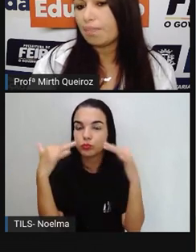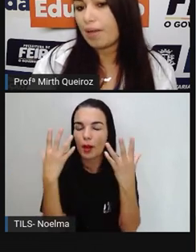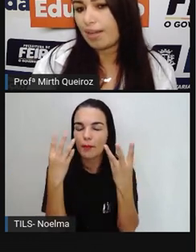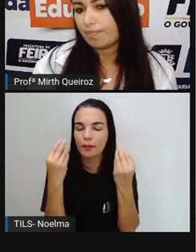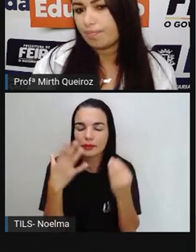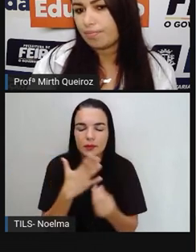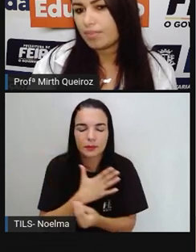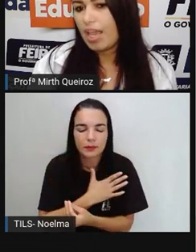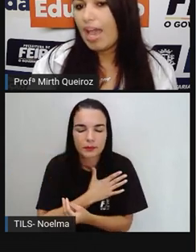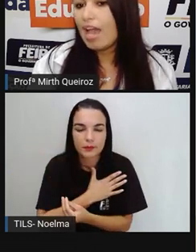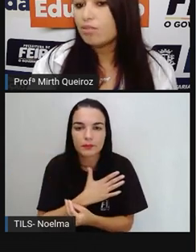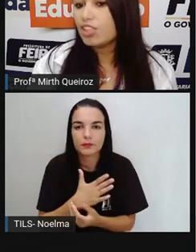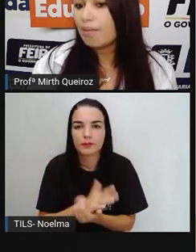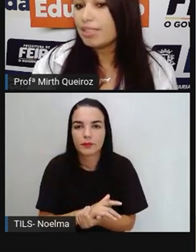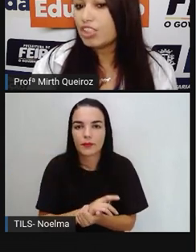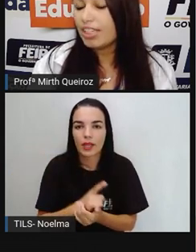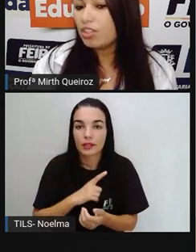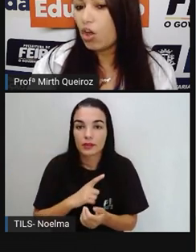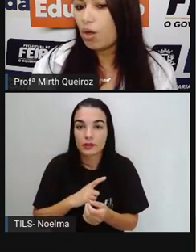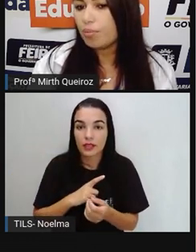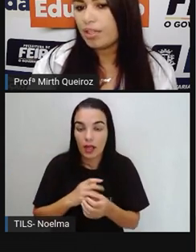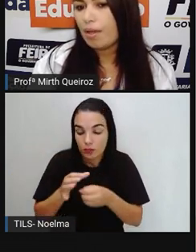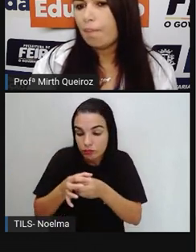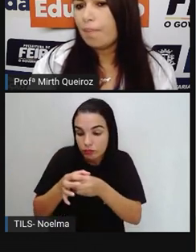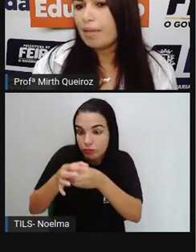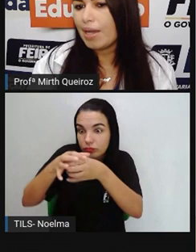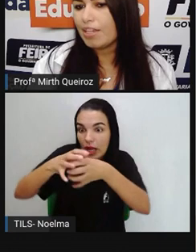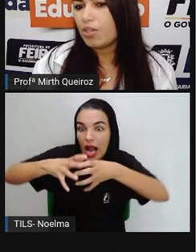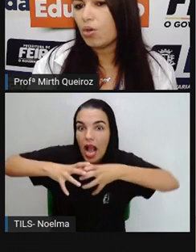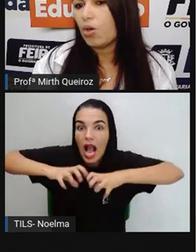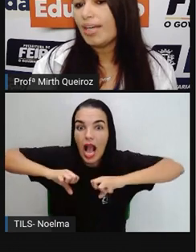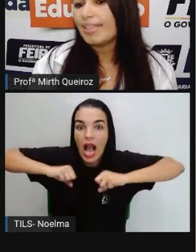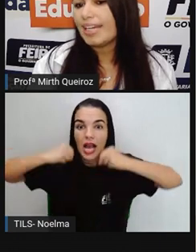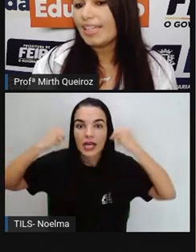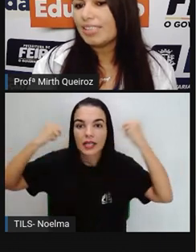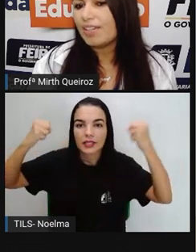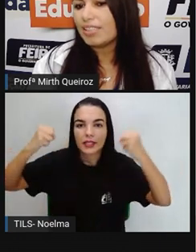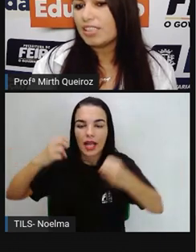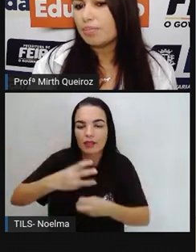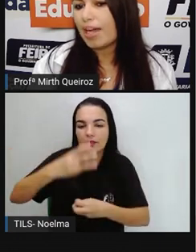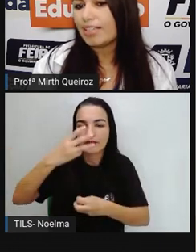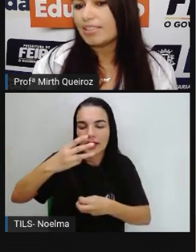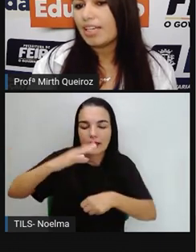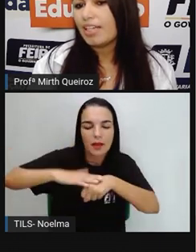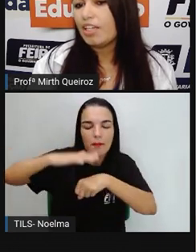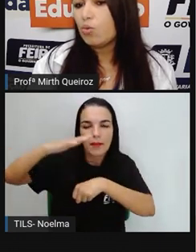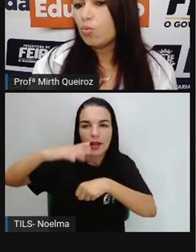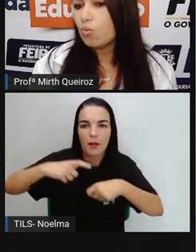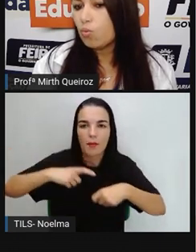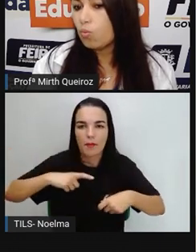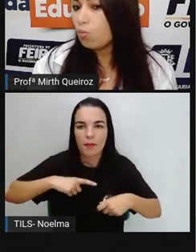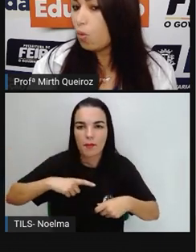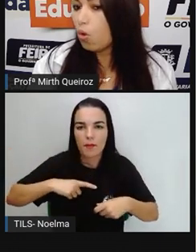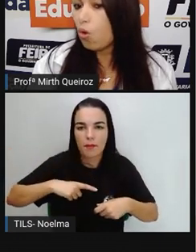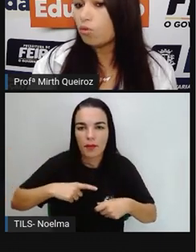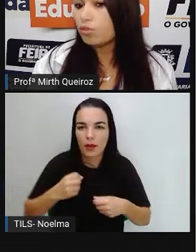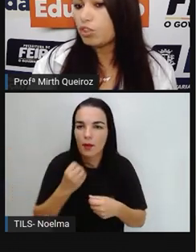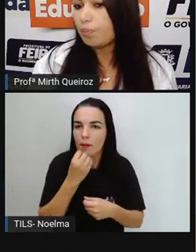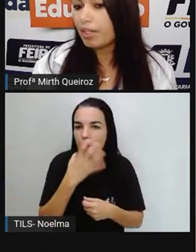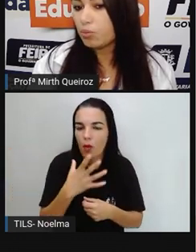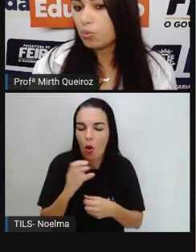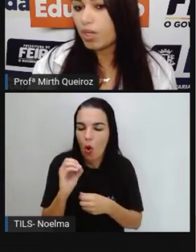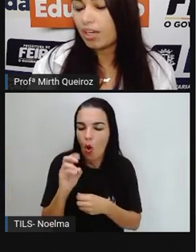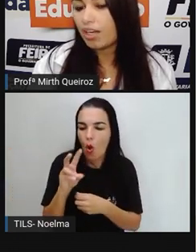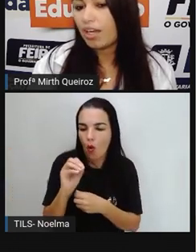valor sem par. É um diamante enorme, bem maior, 3 vezes mais que um bom ovo